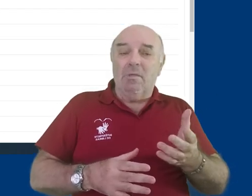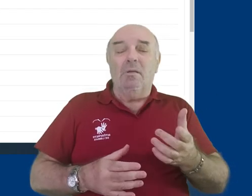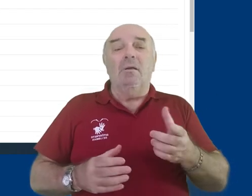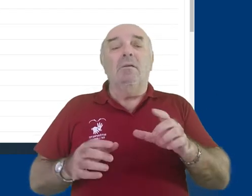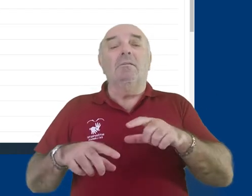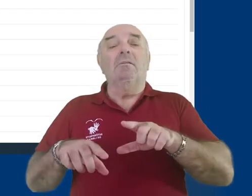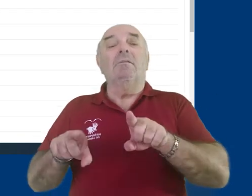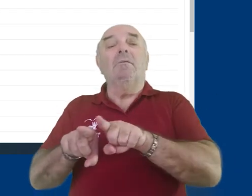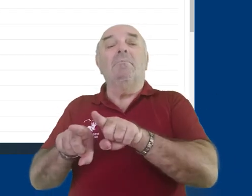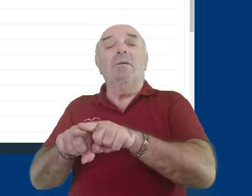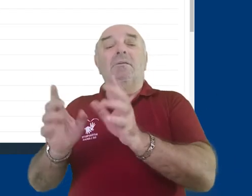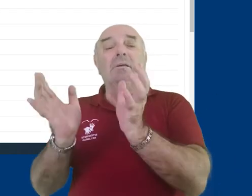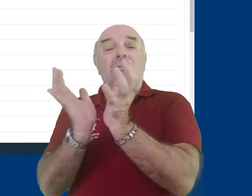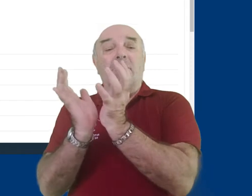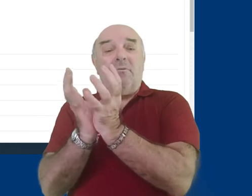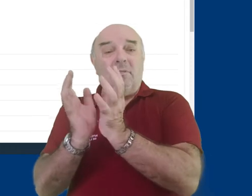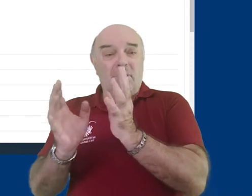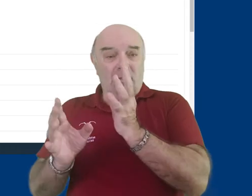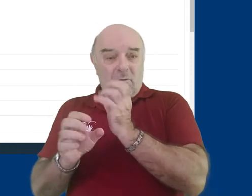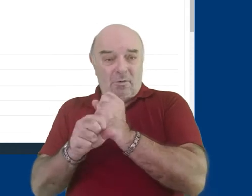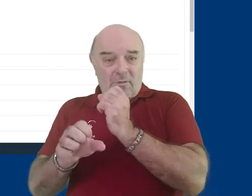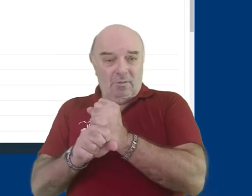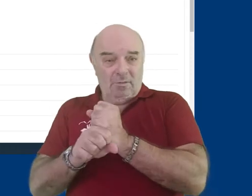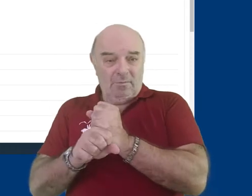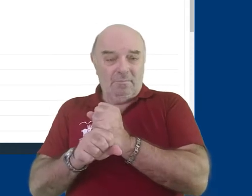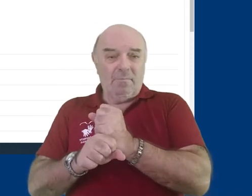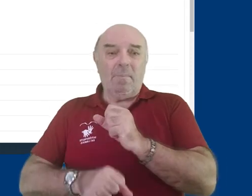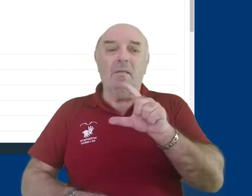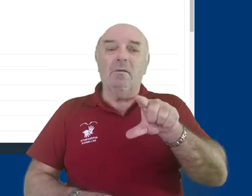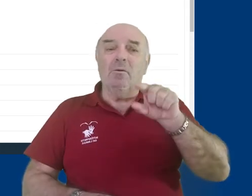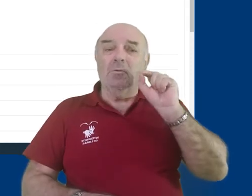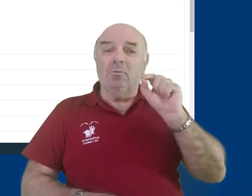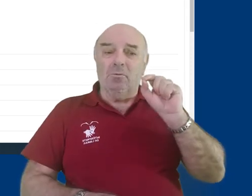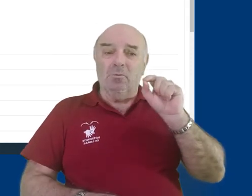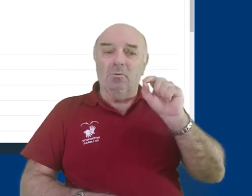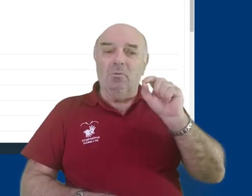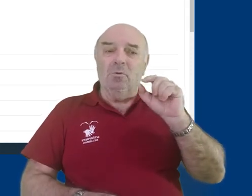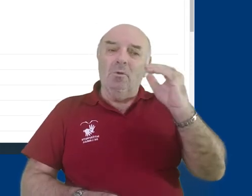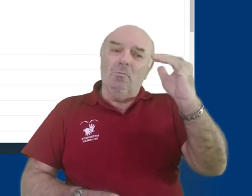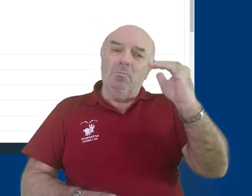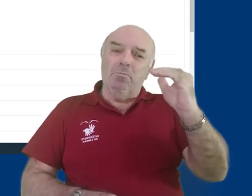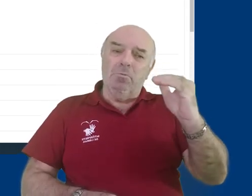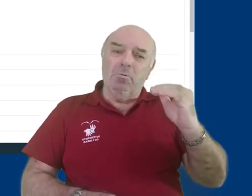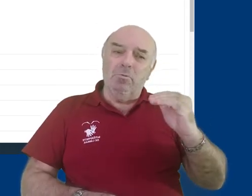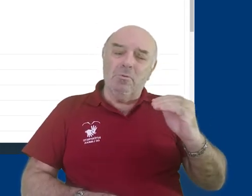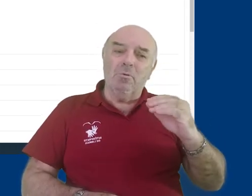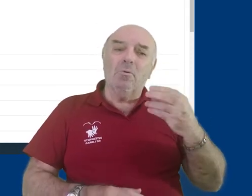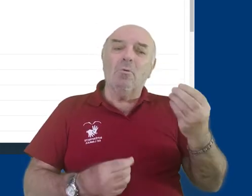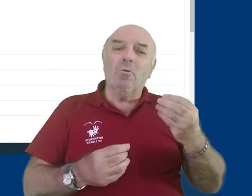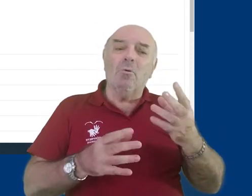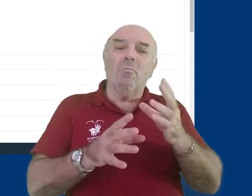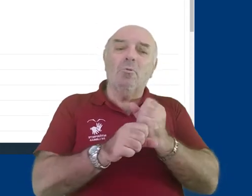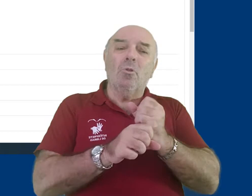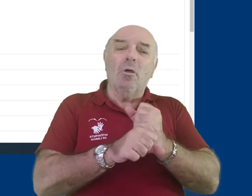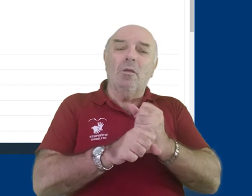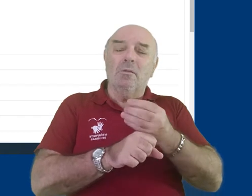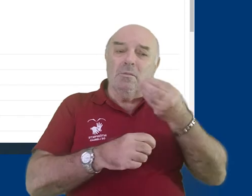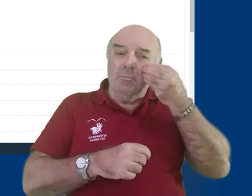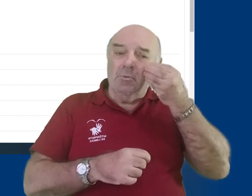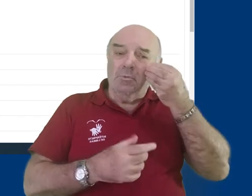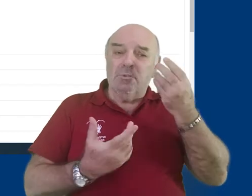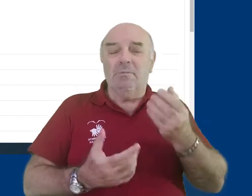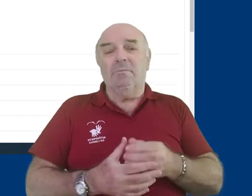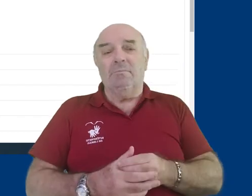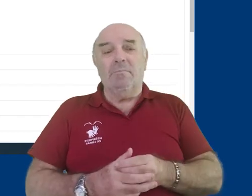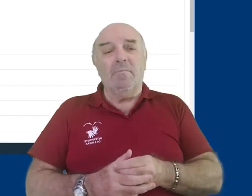contabilizadas. Temos a categoria nota, onde podemos escolher alguns comportamentos para a nota.